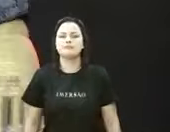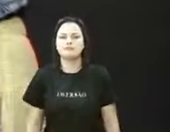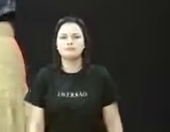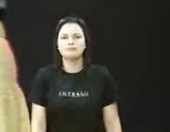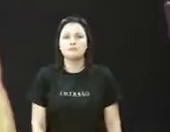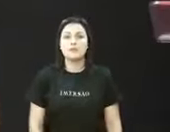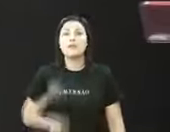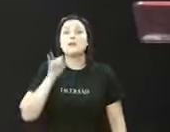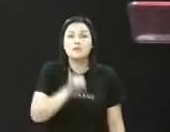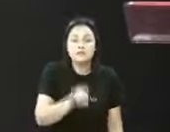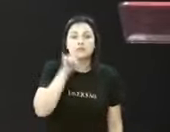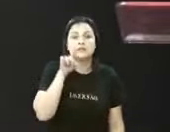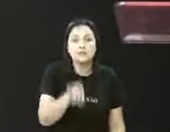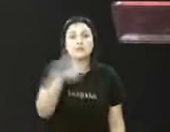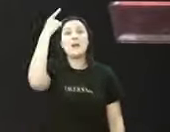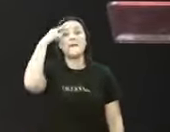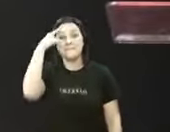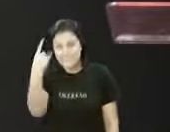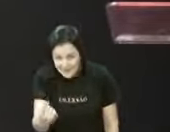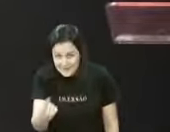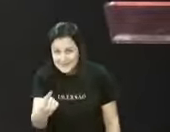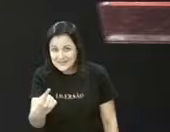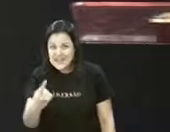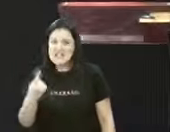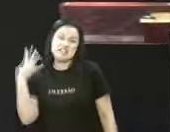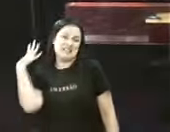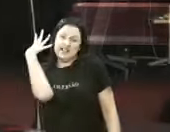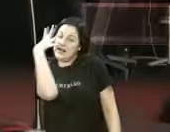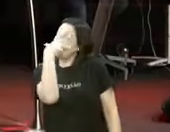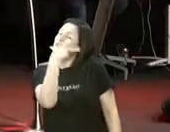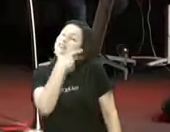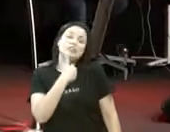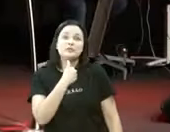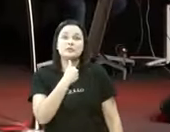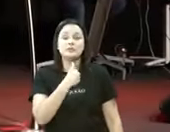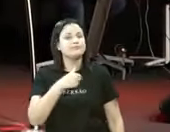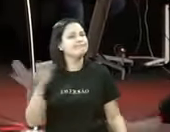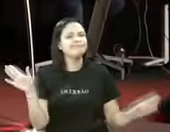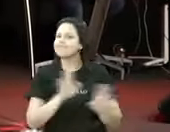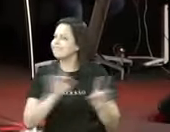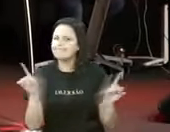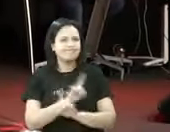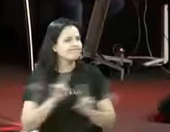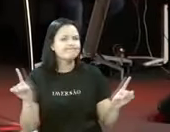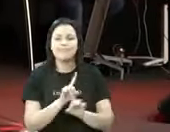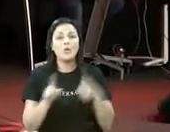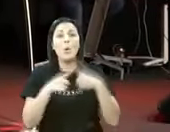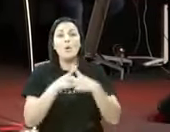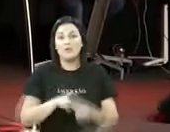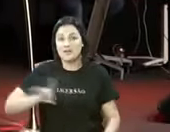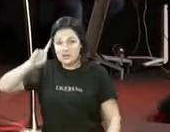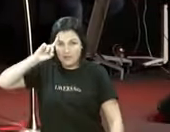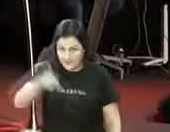Se você pensa que é glamour, eu vim te dizer, não é. Porque tem dias que Deus vai te enviar